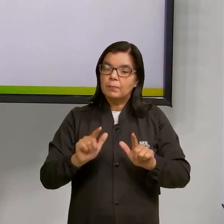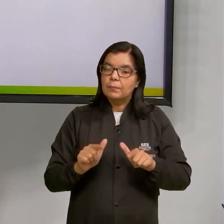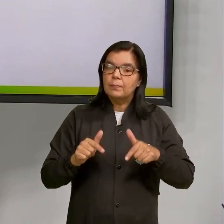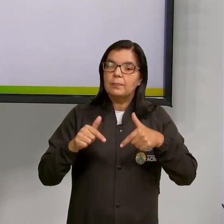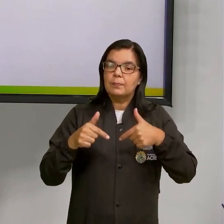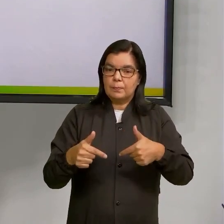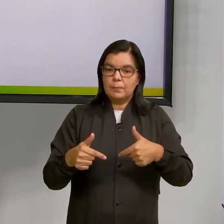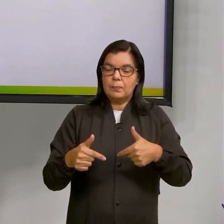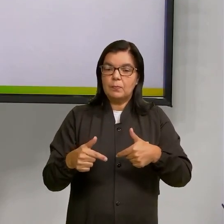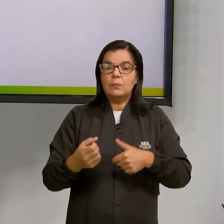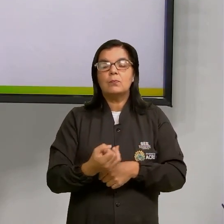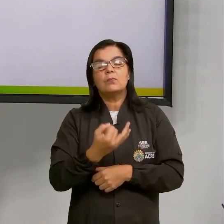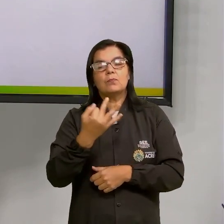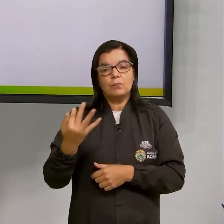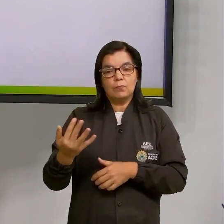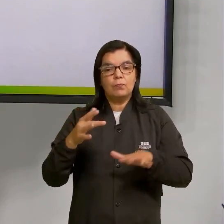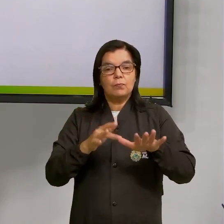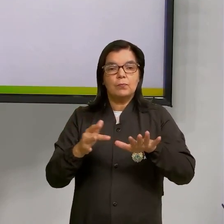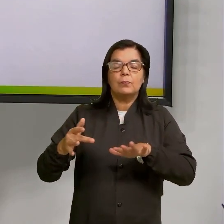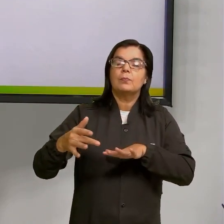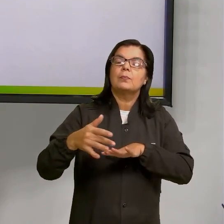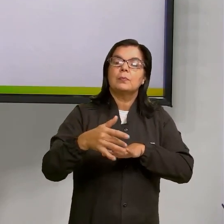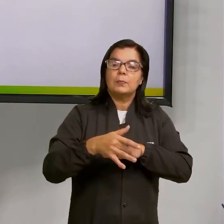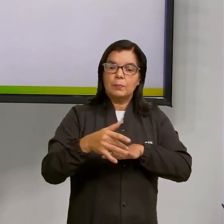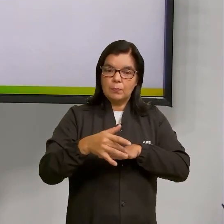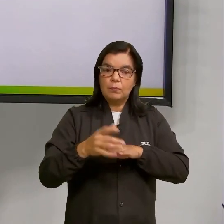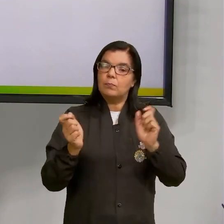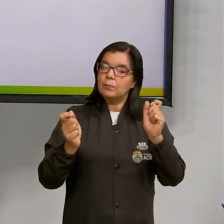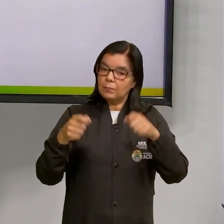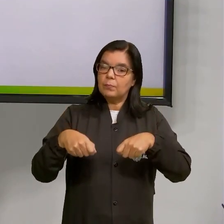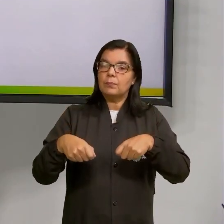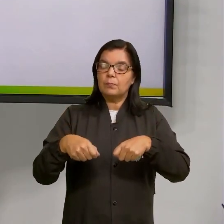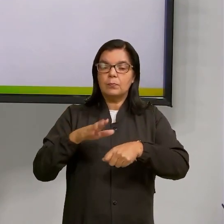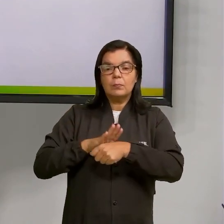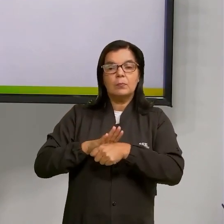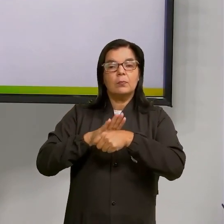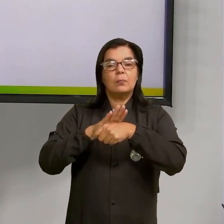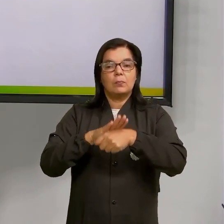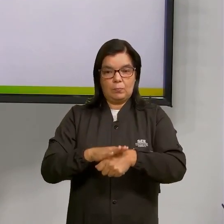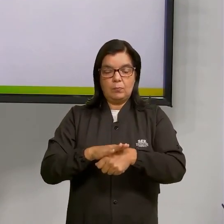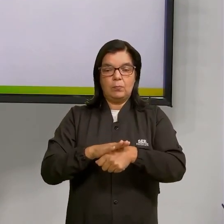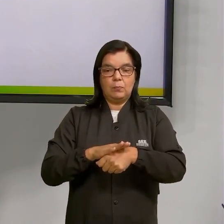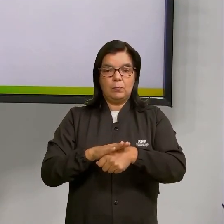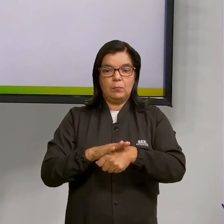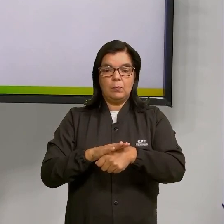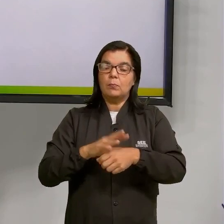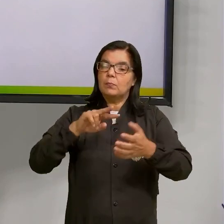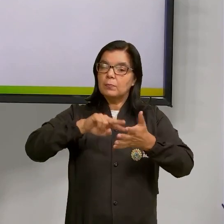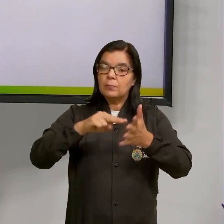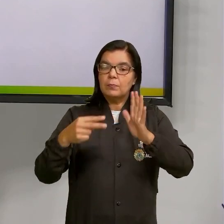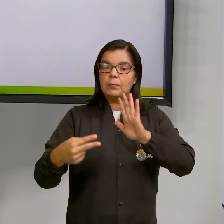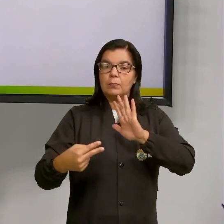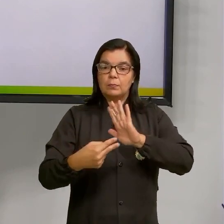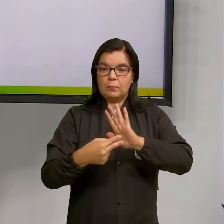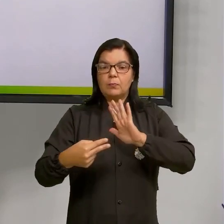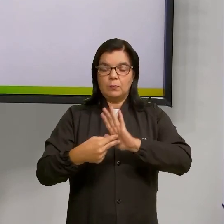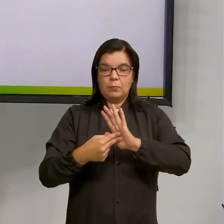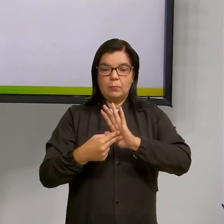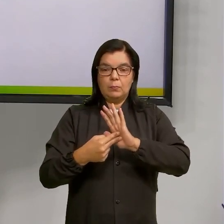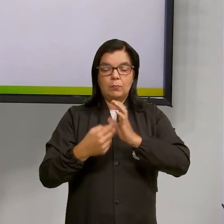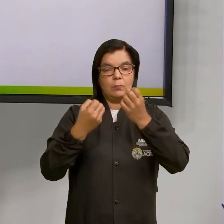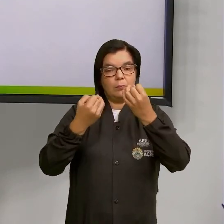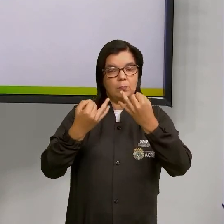mobilização. O quanto que as redes sociais, elas podem contribuir de forma significativa no que